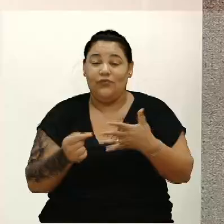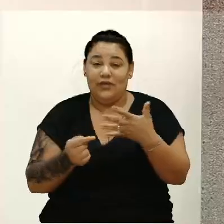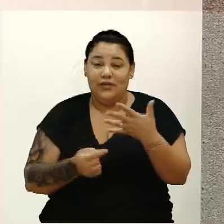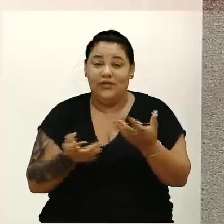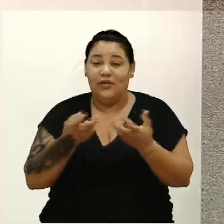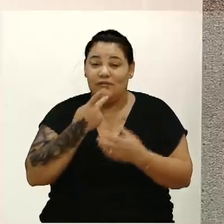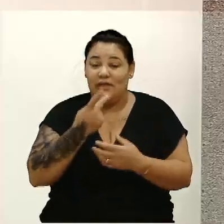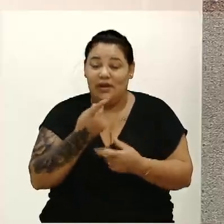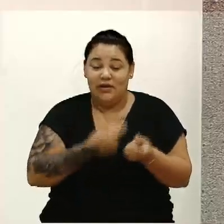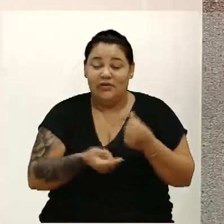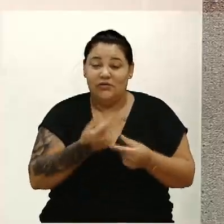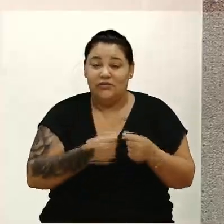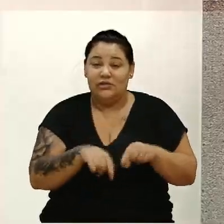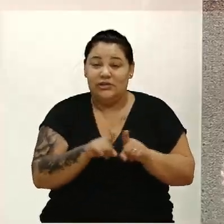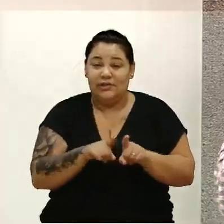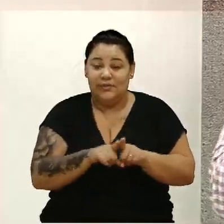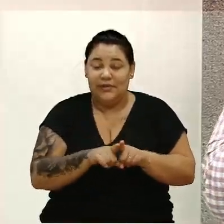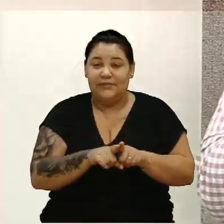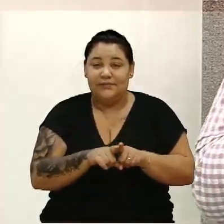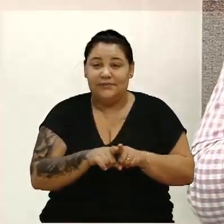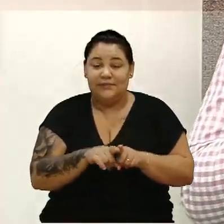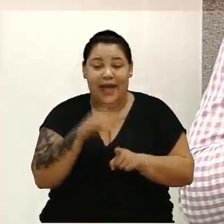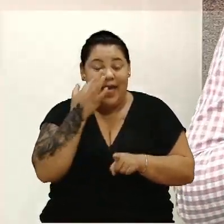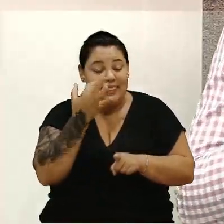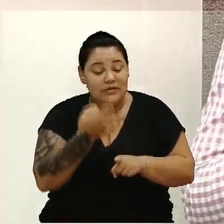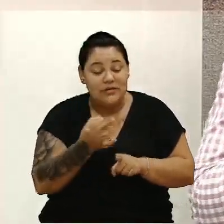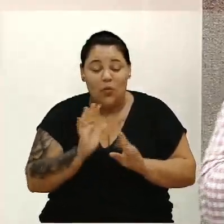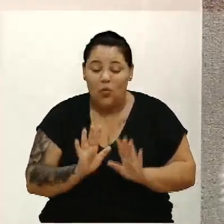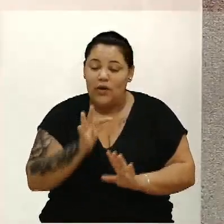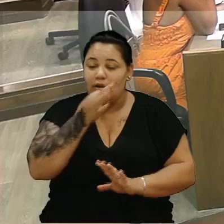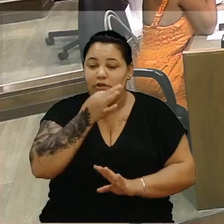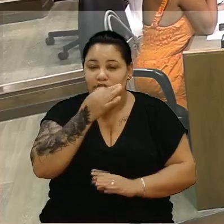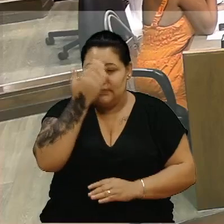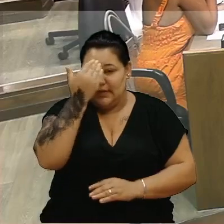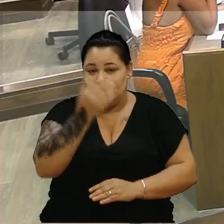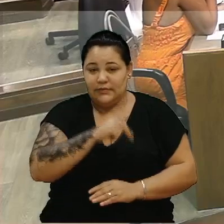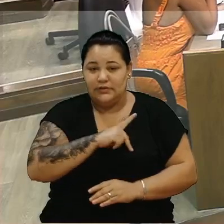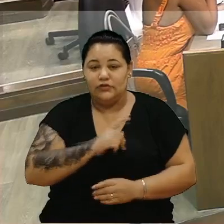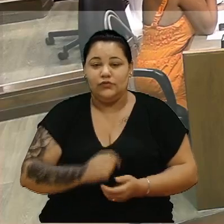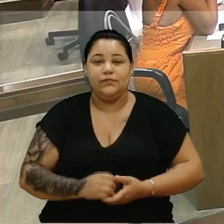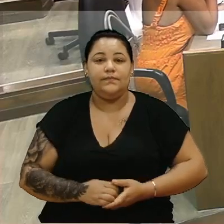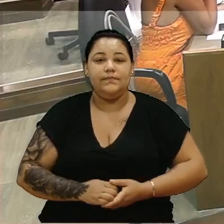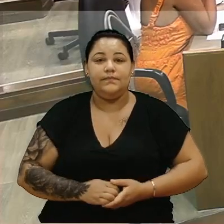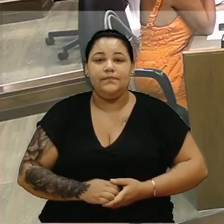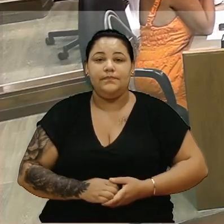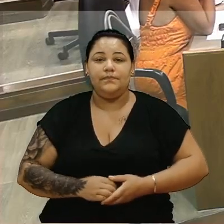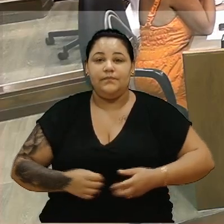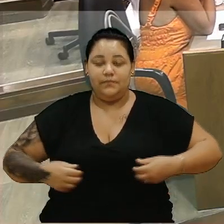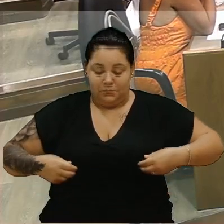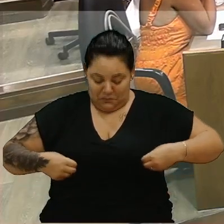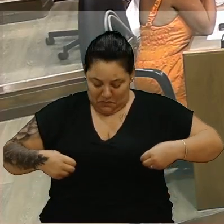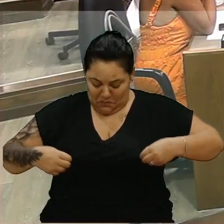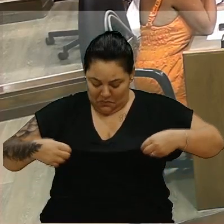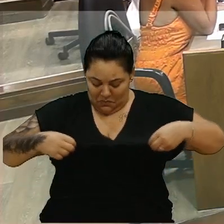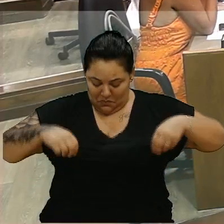econômica aqui também, de nós nos atentarmos aqui em Caxias do Sul. Obrigado, presidente. Obrigado, vereador Caleb. E com a palavra, vereador Fantinel.